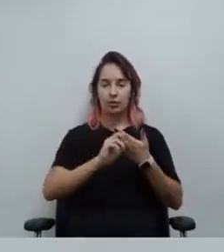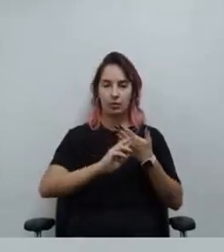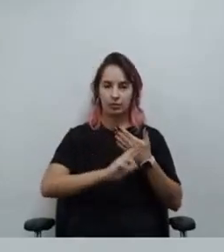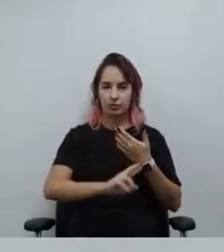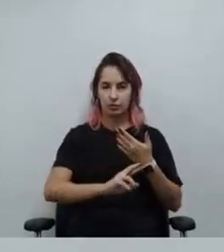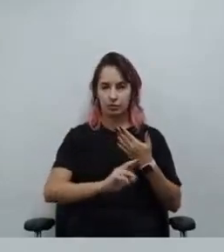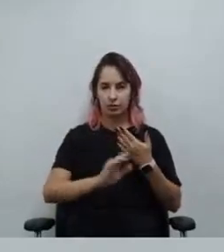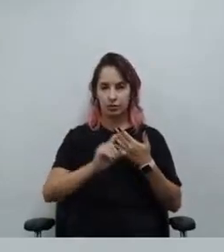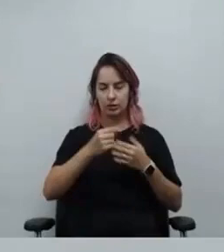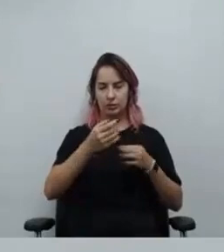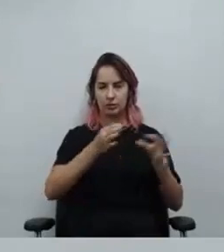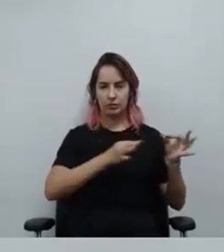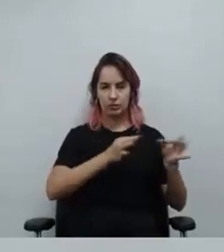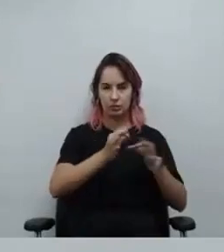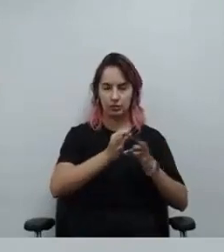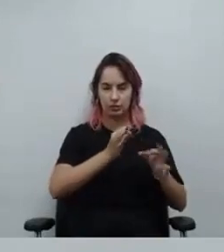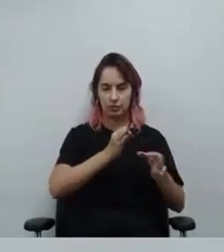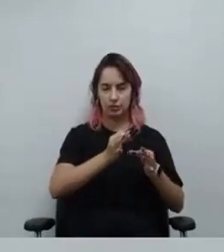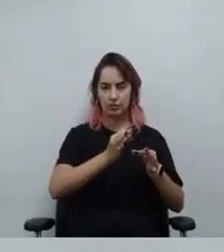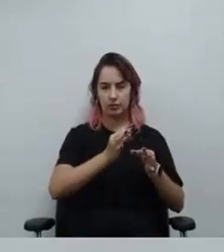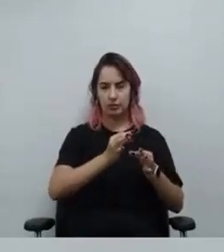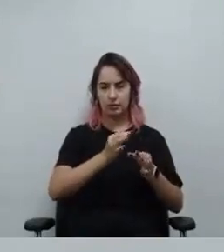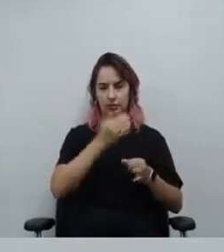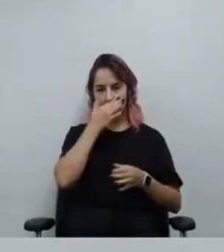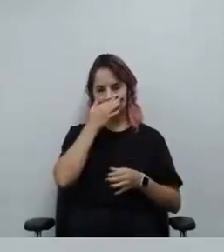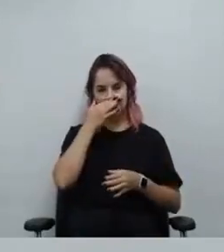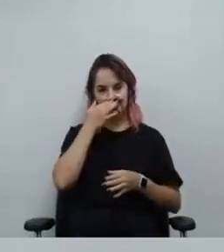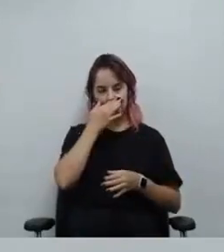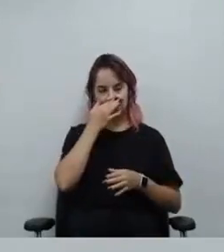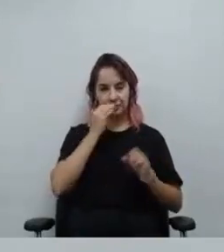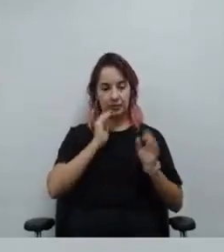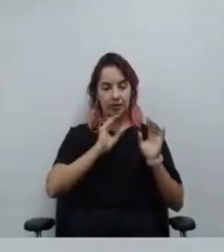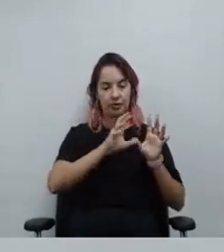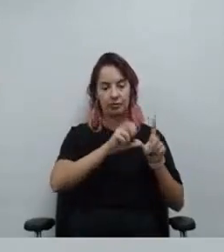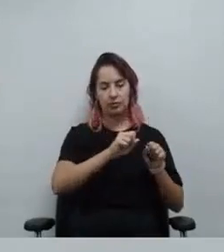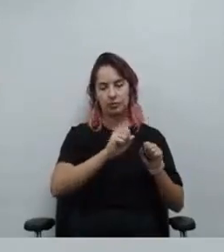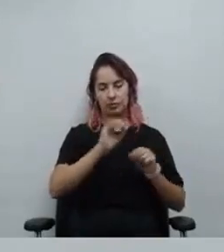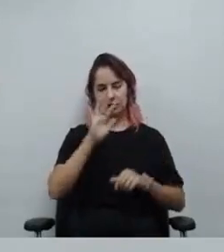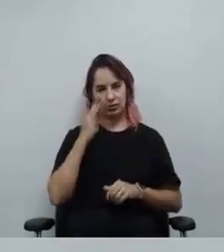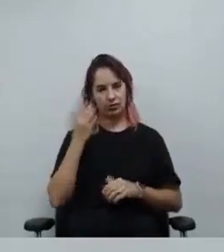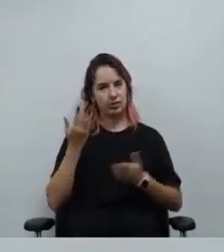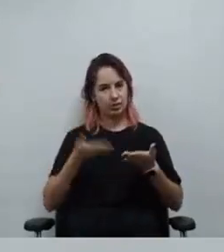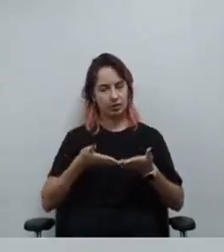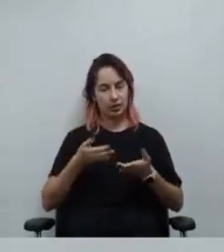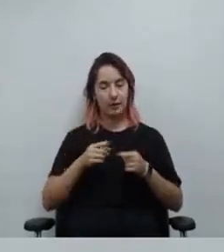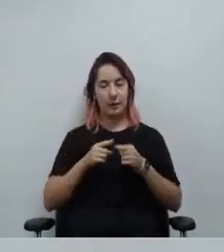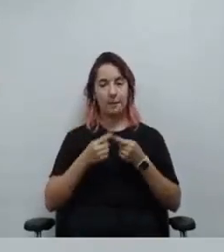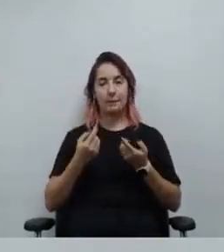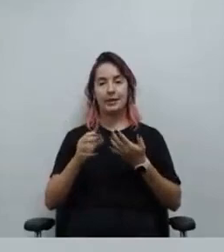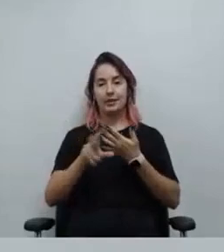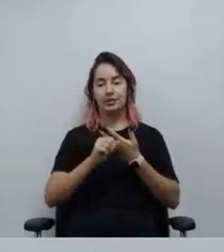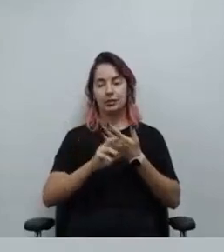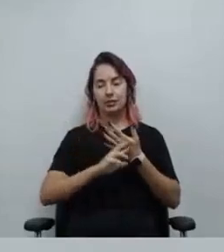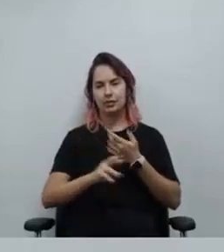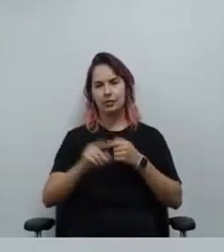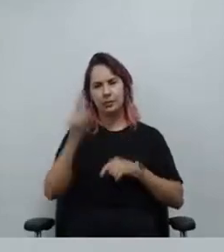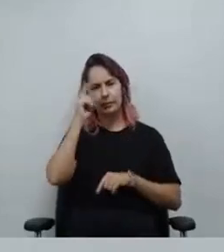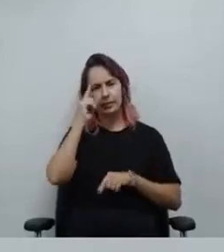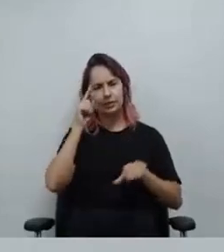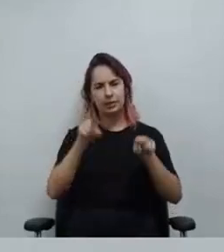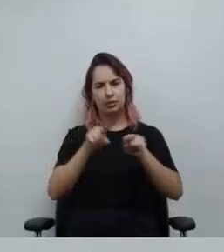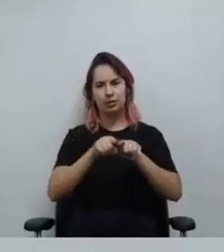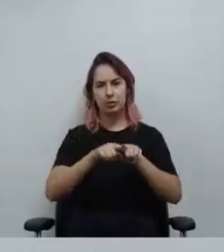de estar planejando também, né, uma tradicional posse popular, que já acontece aí historicamente, a ouvidoria, o nosso conselho está pensando também em